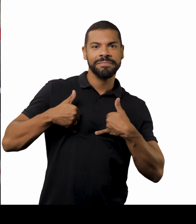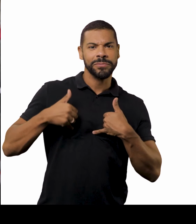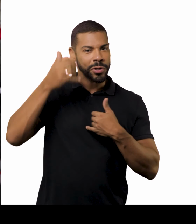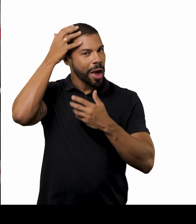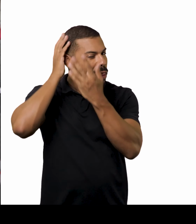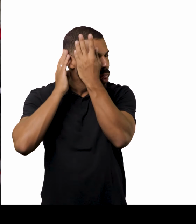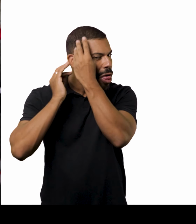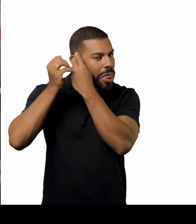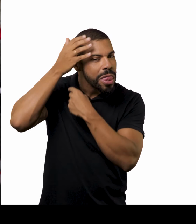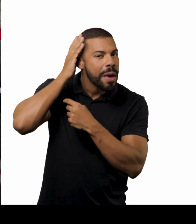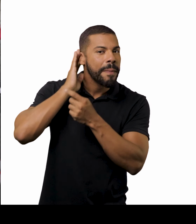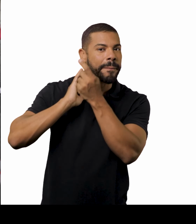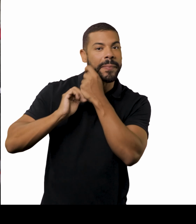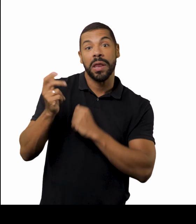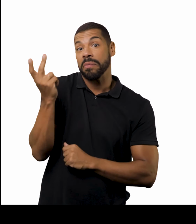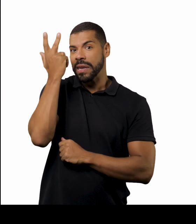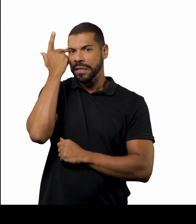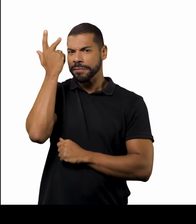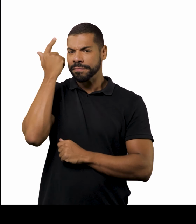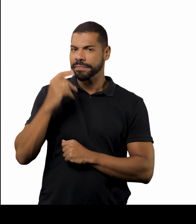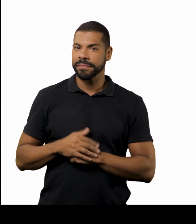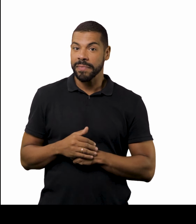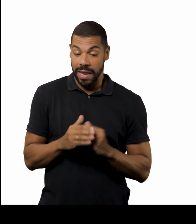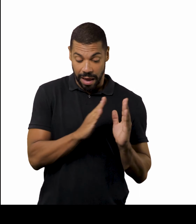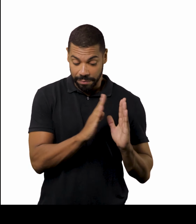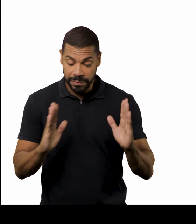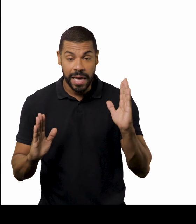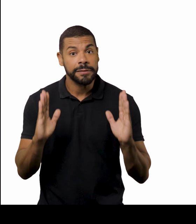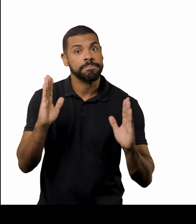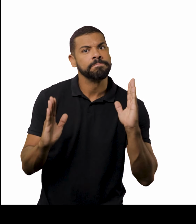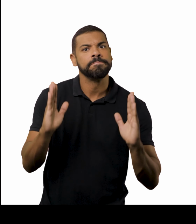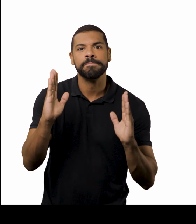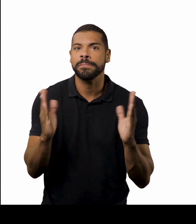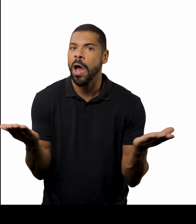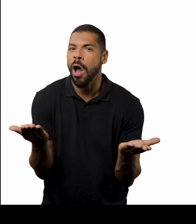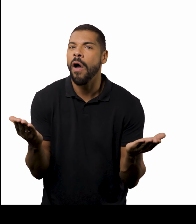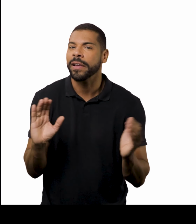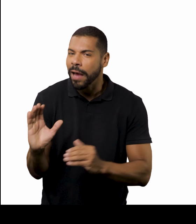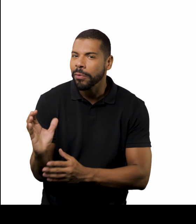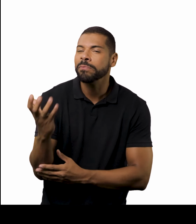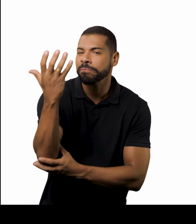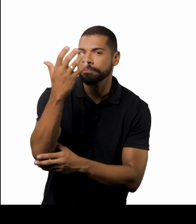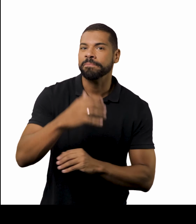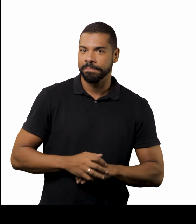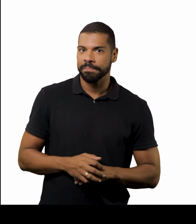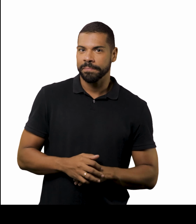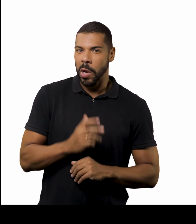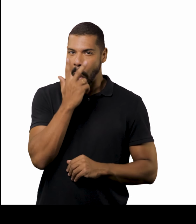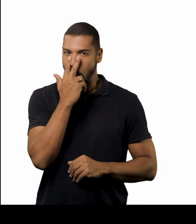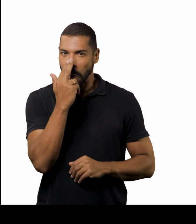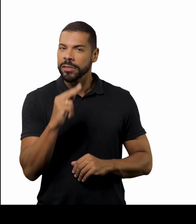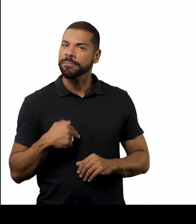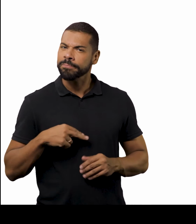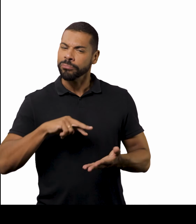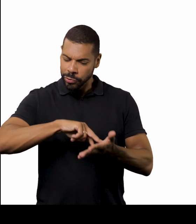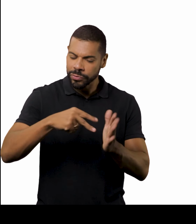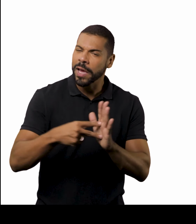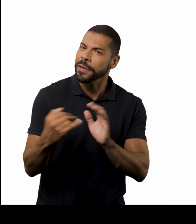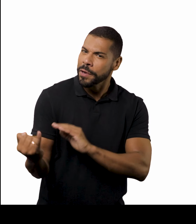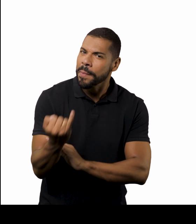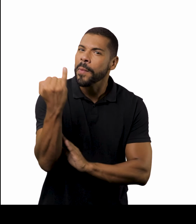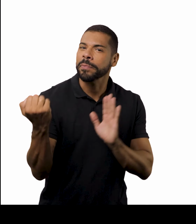um orgulho de ter esse cabelo, o que antes não havia. E a gente está fazendo isso num momento que realmente é agora que está acontecendo.